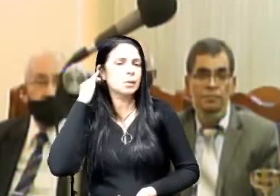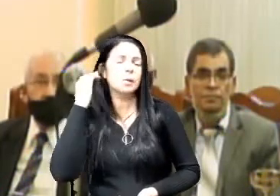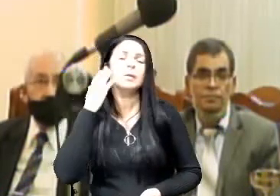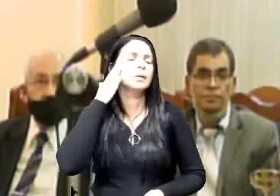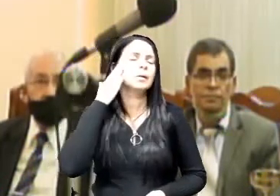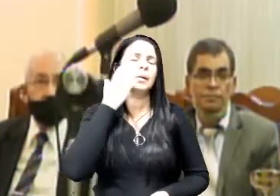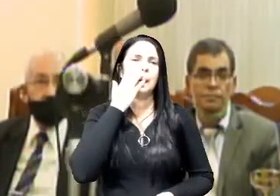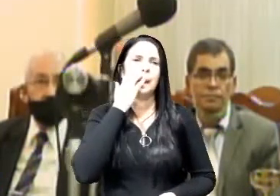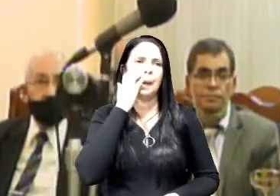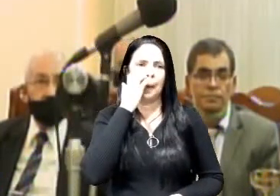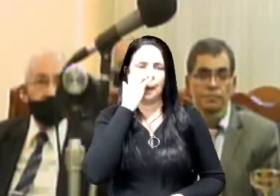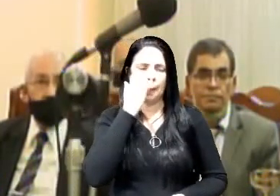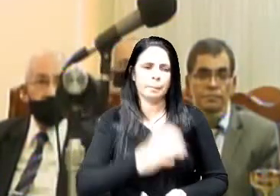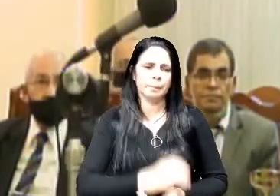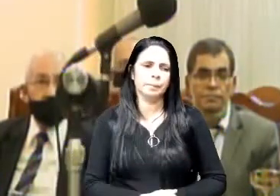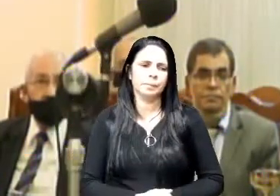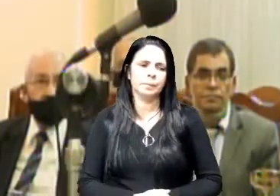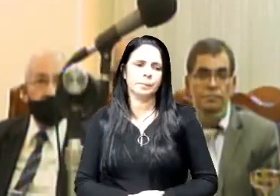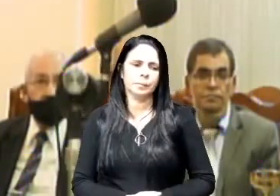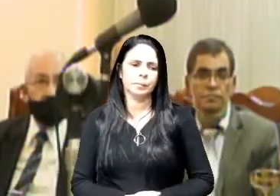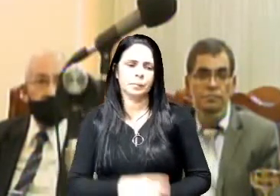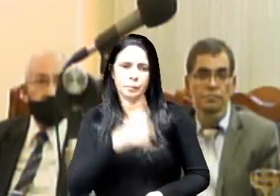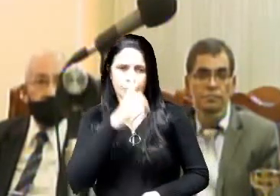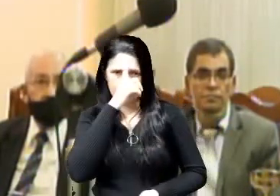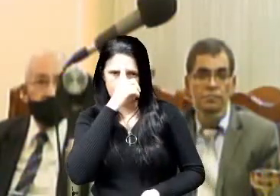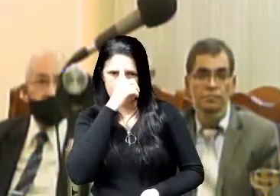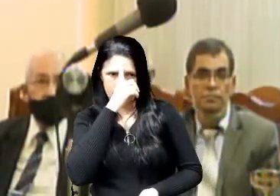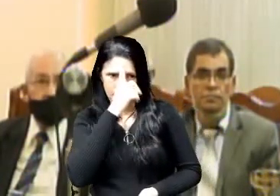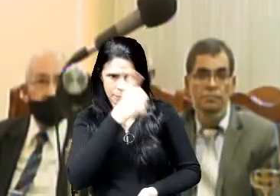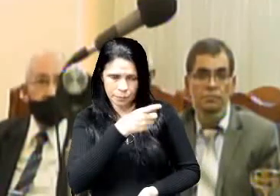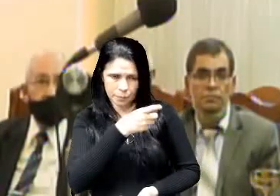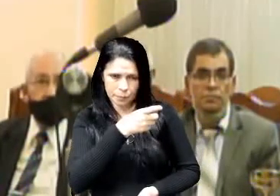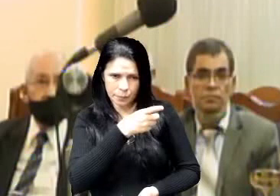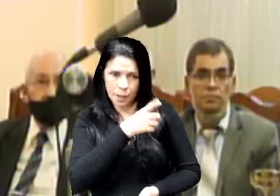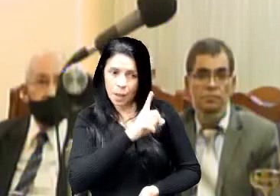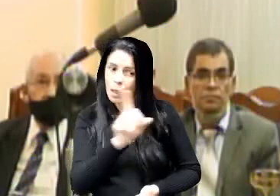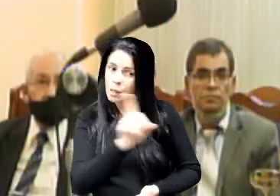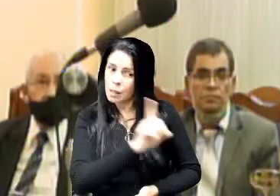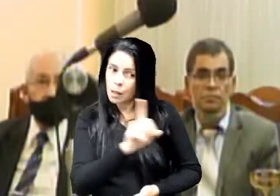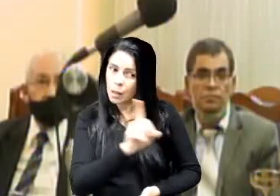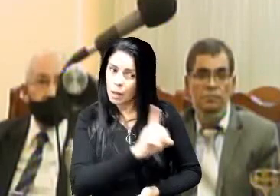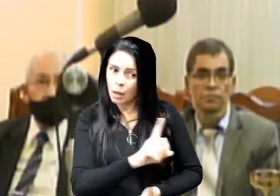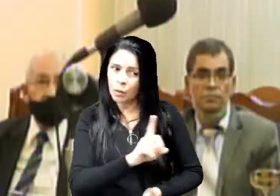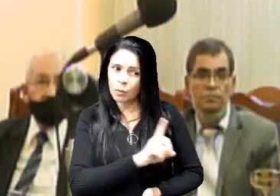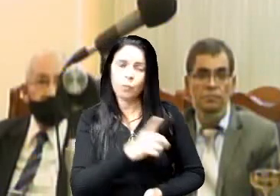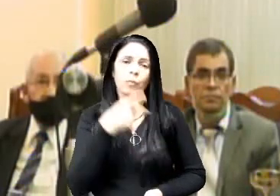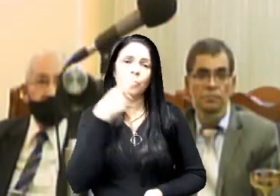açoitados. Mandaram o quê? Não fale no nome desse Jesus.